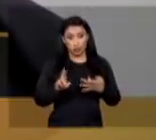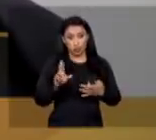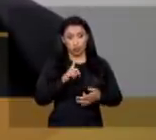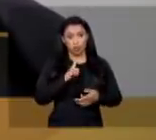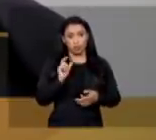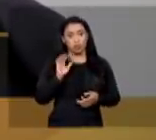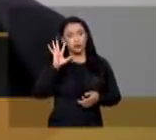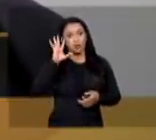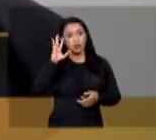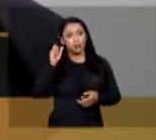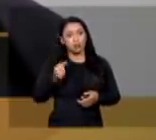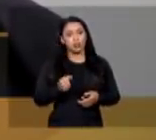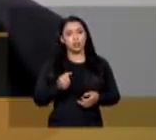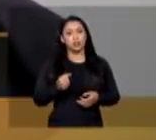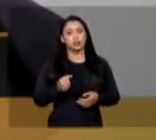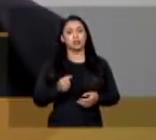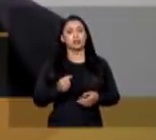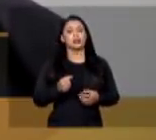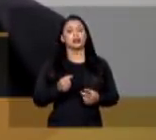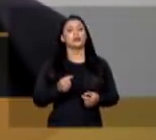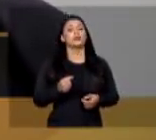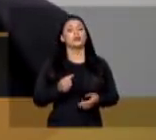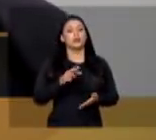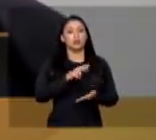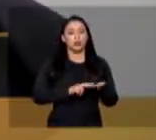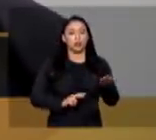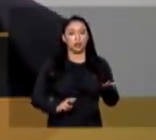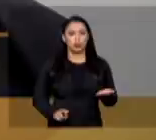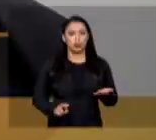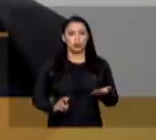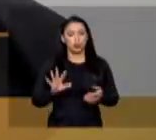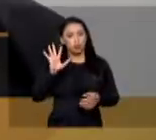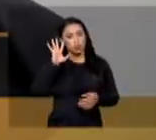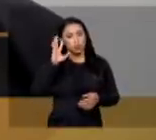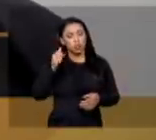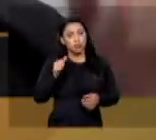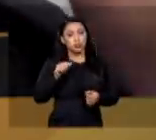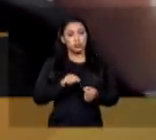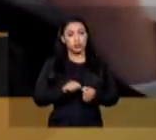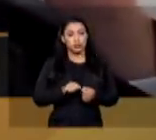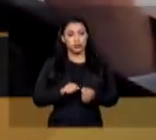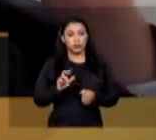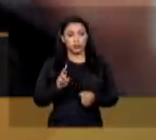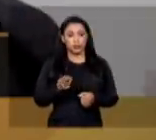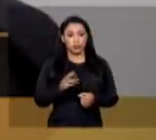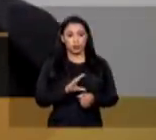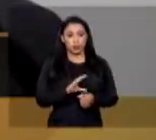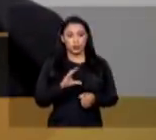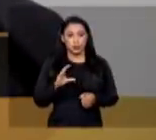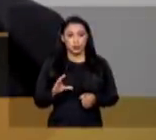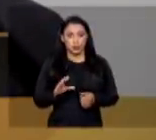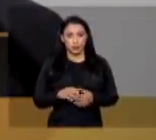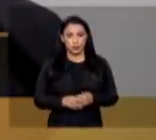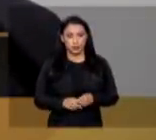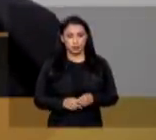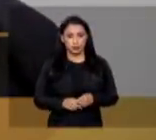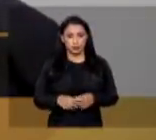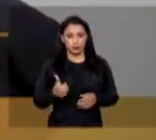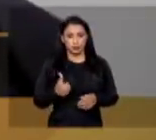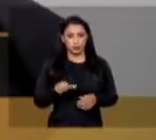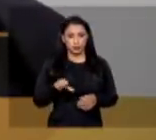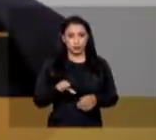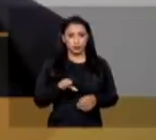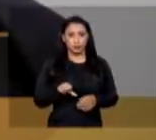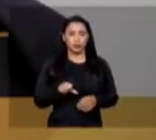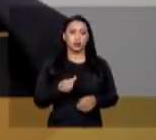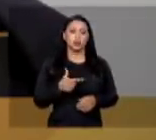contra a decisão monocrática proferida pelo relator. Na decisão, concedeu-se a ordem de habeas corpus com fundamento no artigo 192, caput